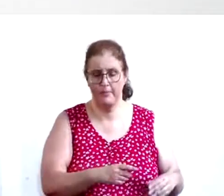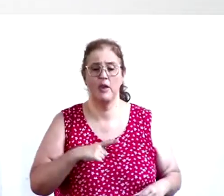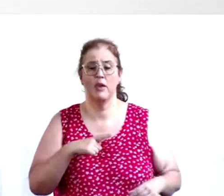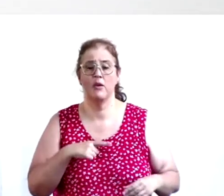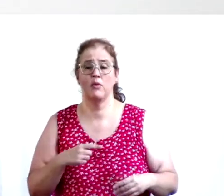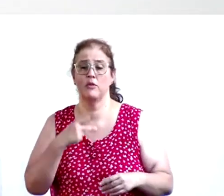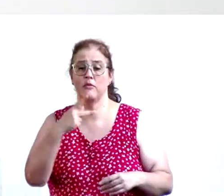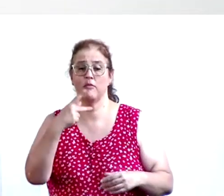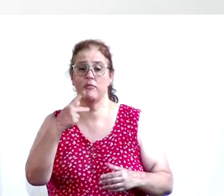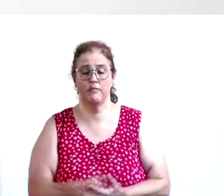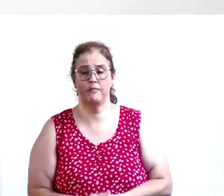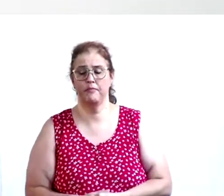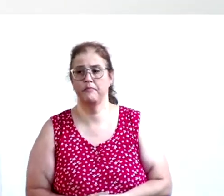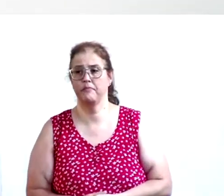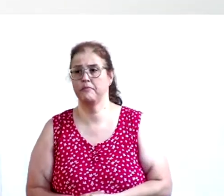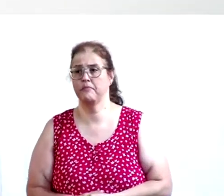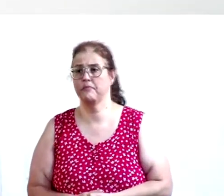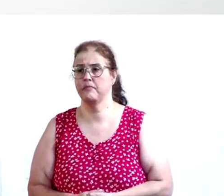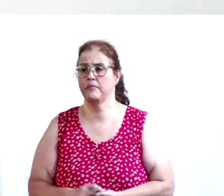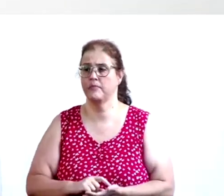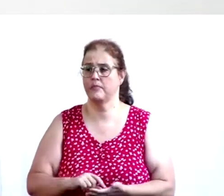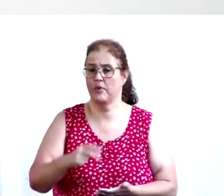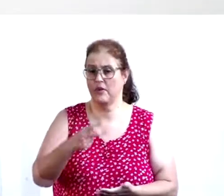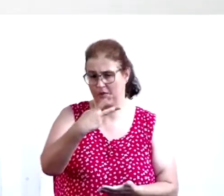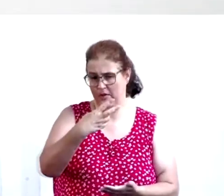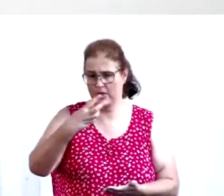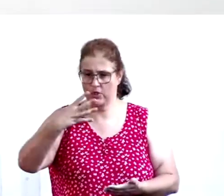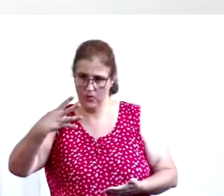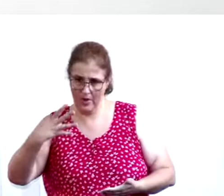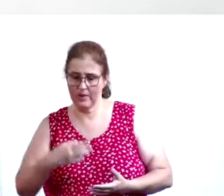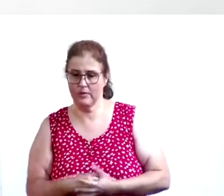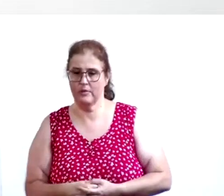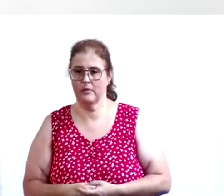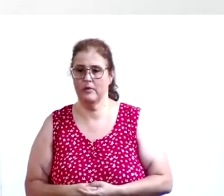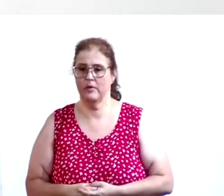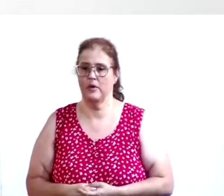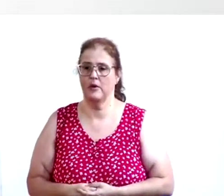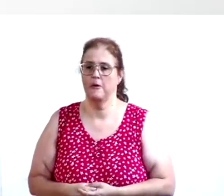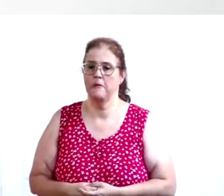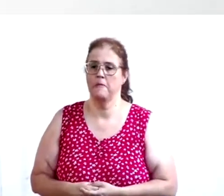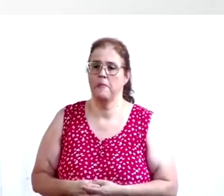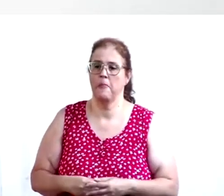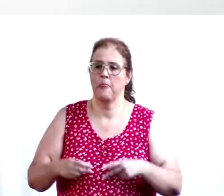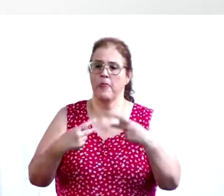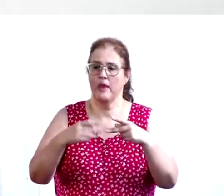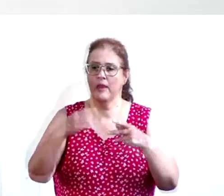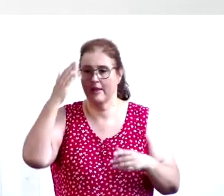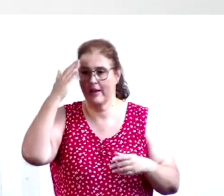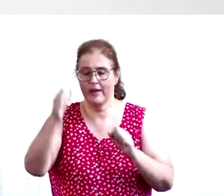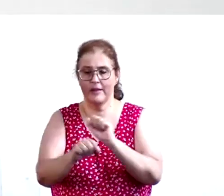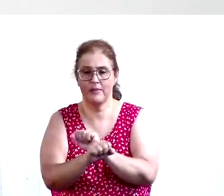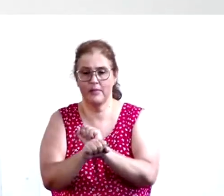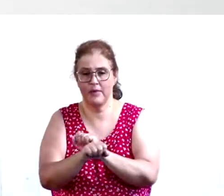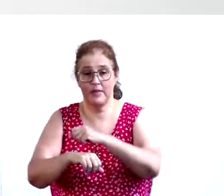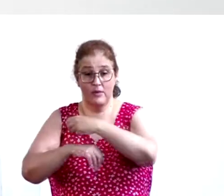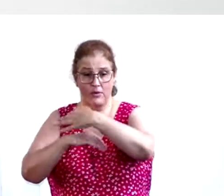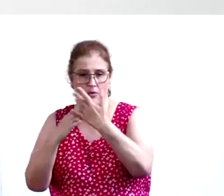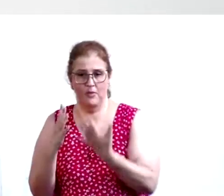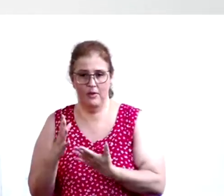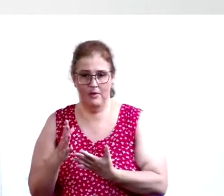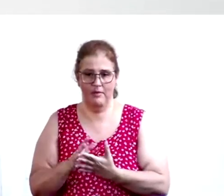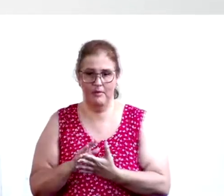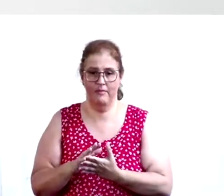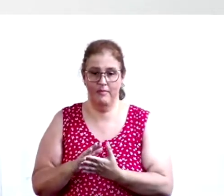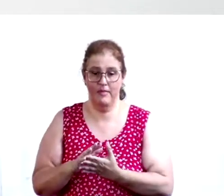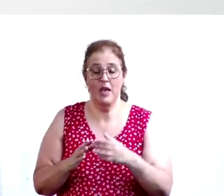terra prometida, e ainda não tem ideia de que haverá mais um grande milagre, ele diz,